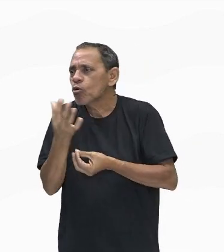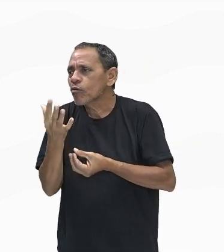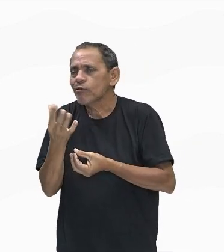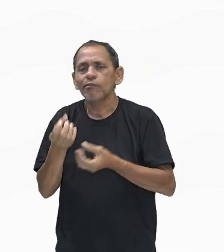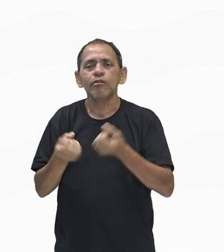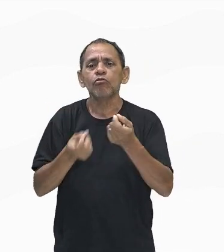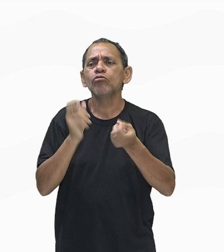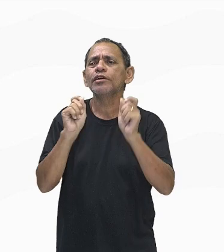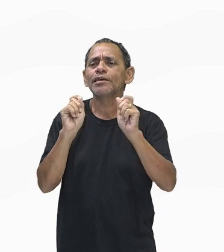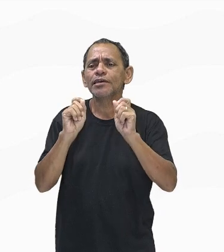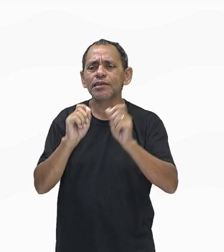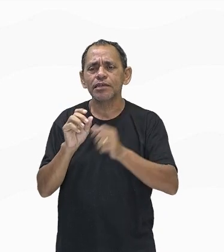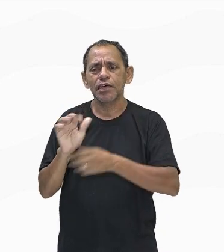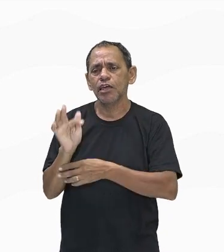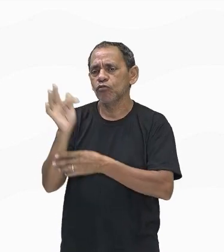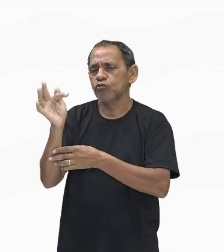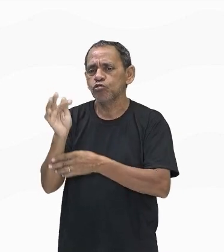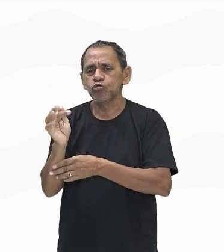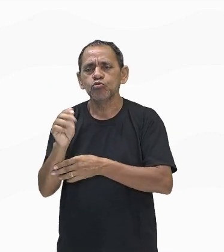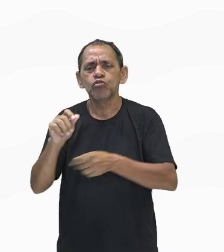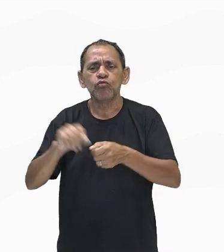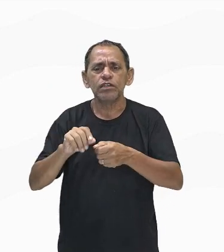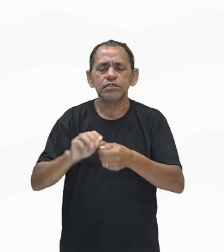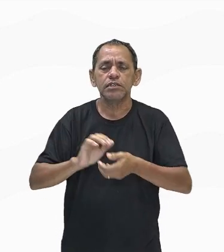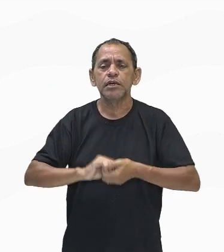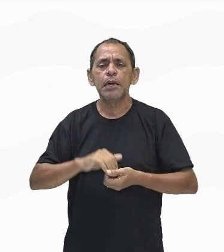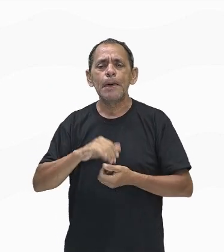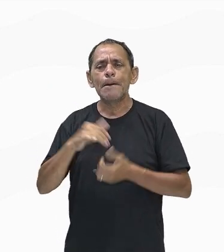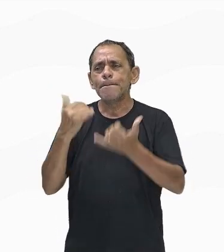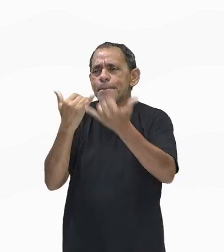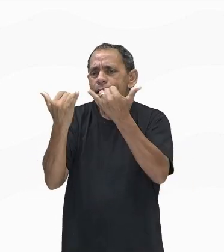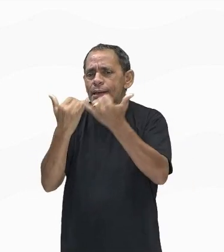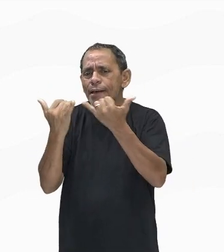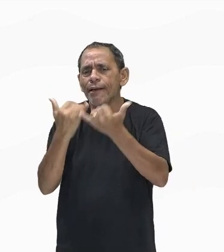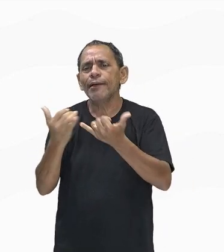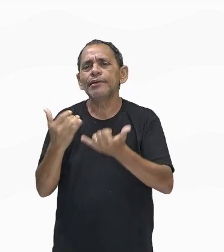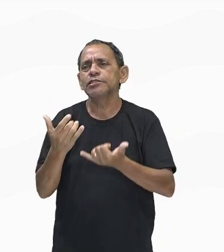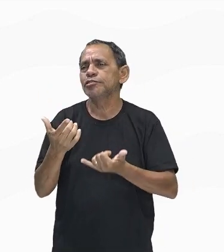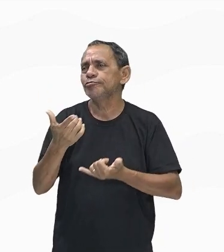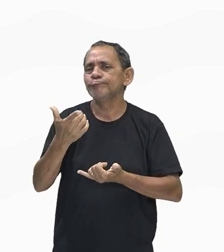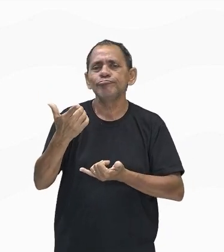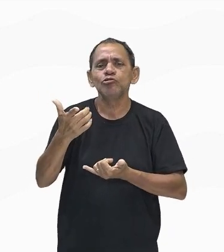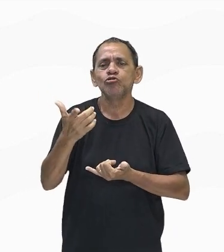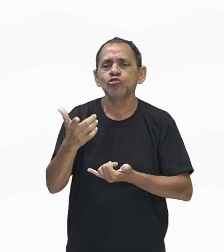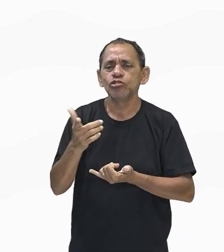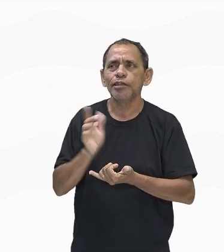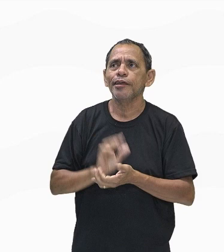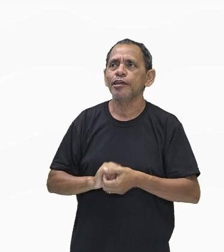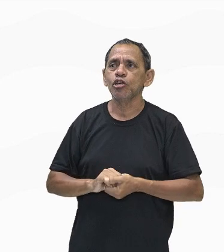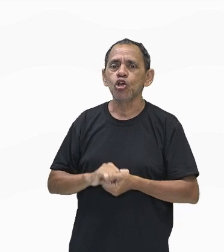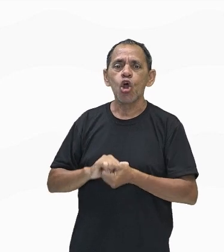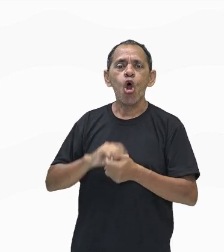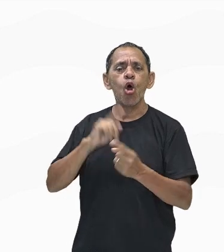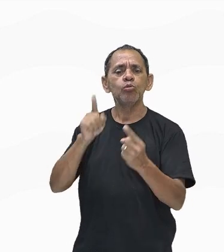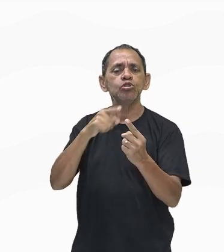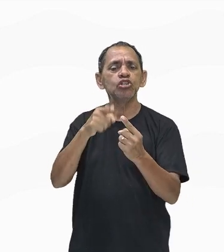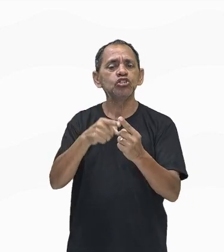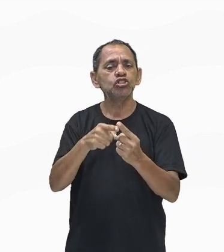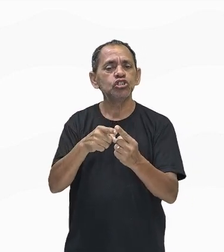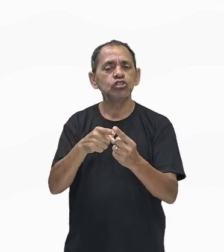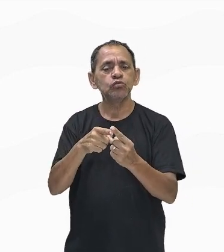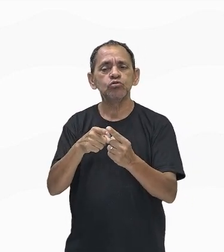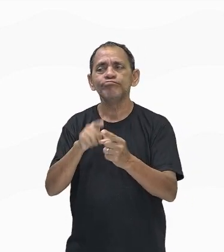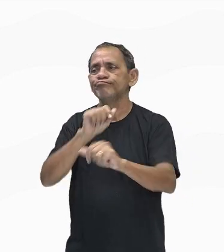isso, ela acaba, né, ficando incompleta e frustrada justamente porque ela não para pensar do que